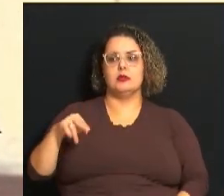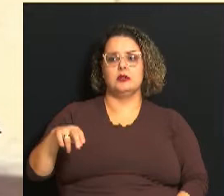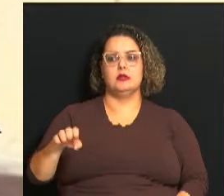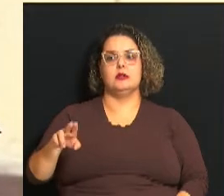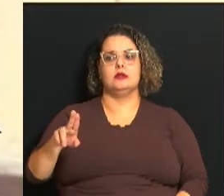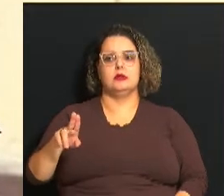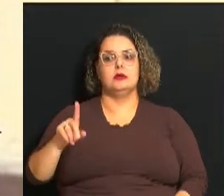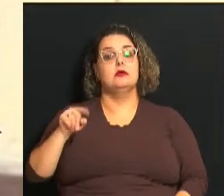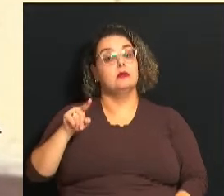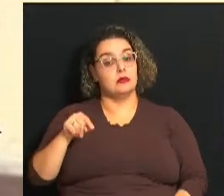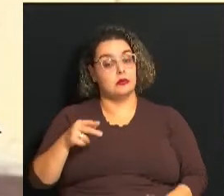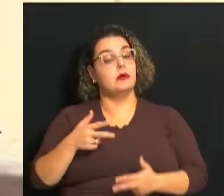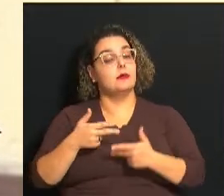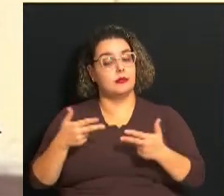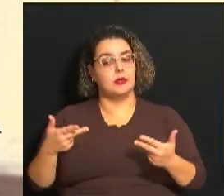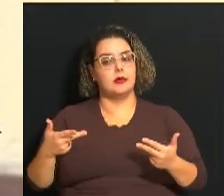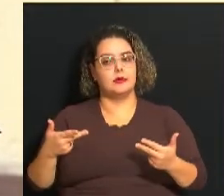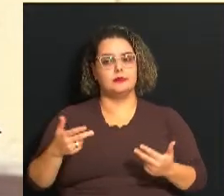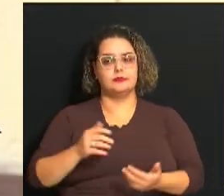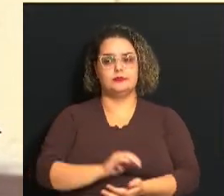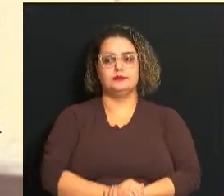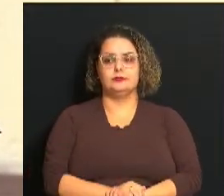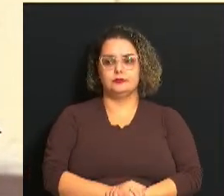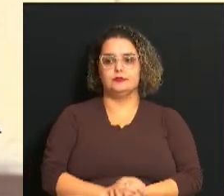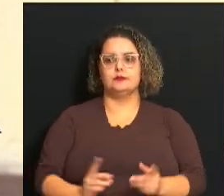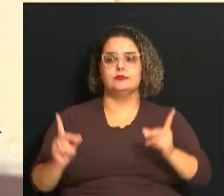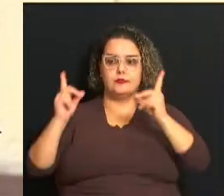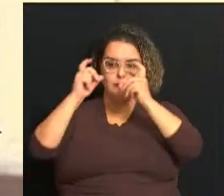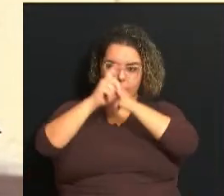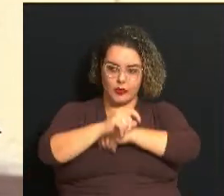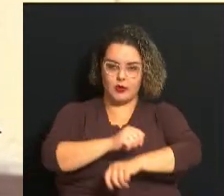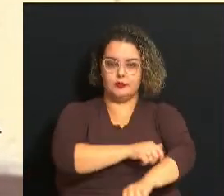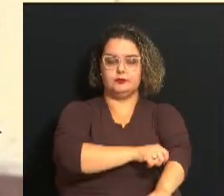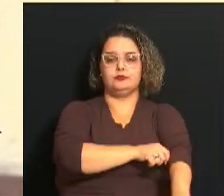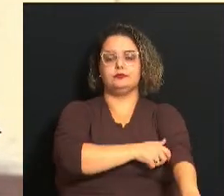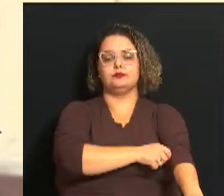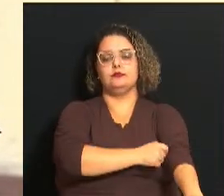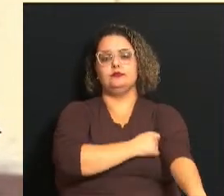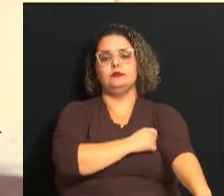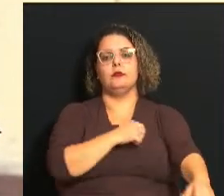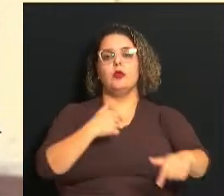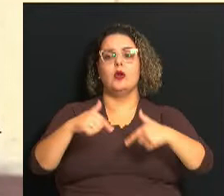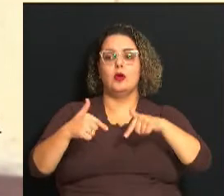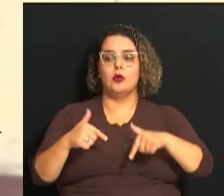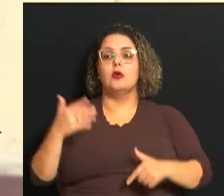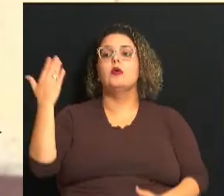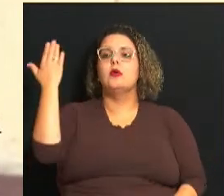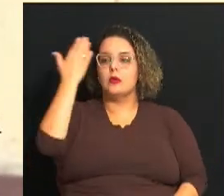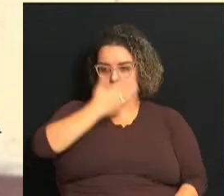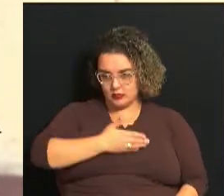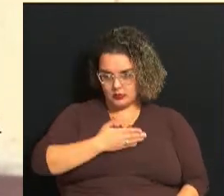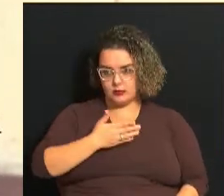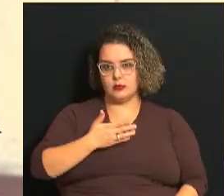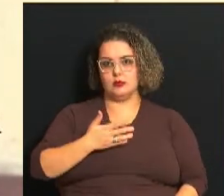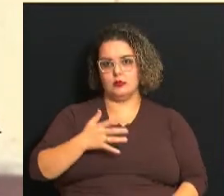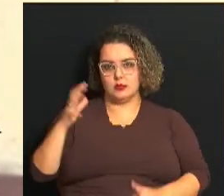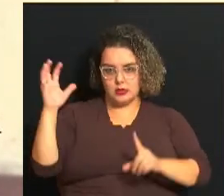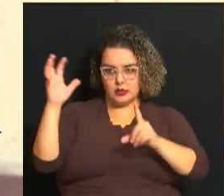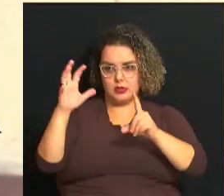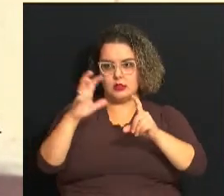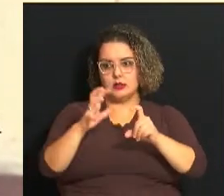também né é como é difícil o trabalhador comprovar o assédio moral